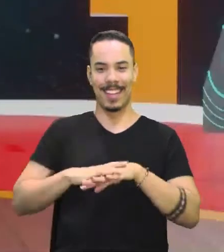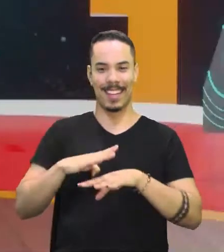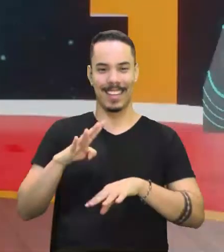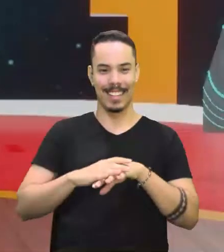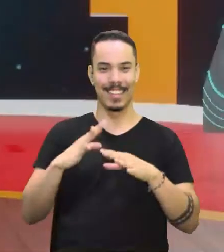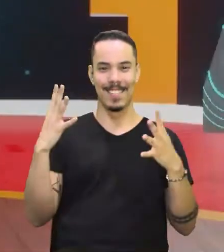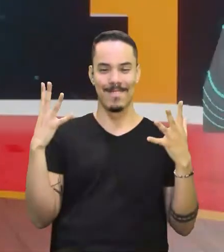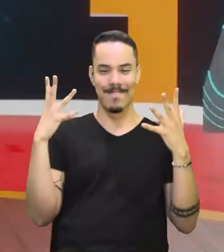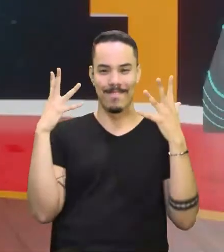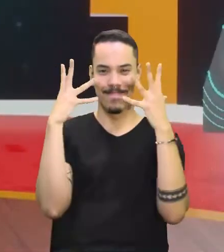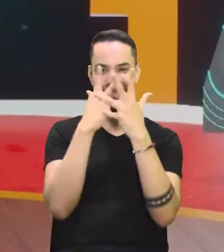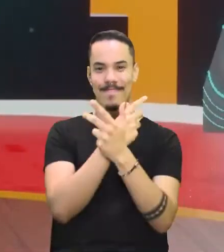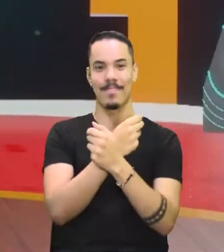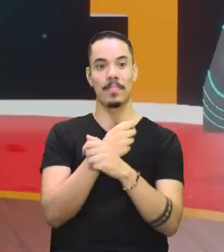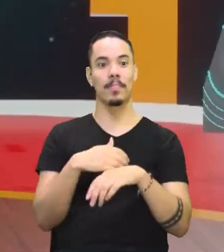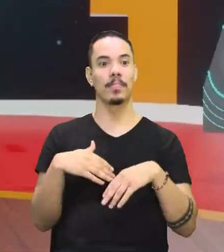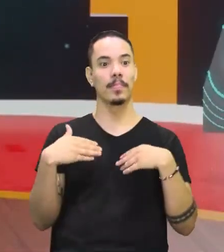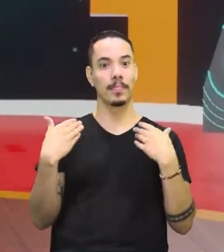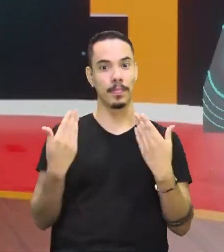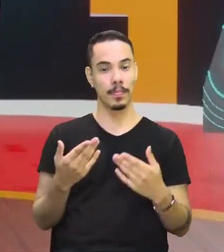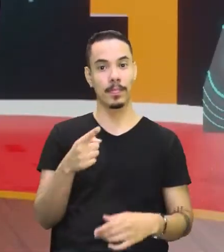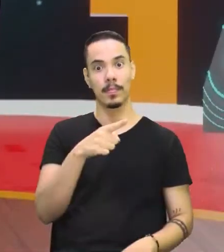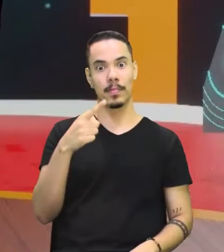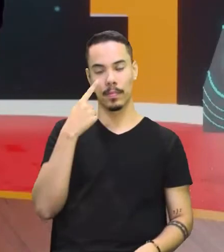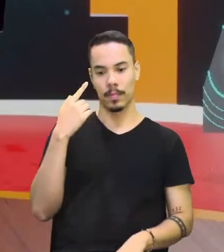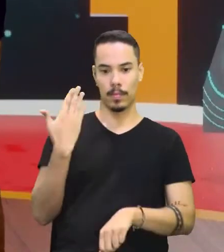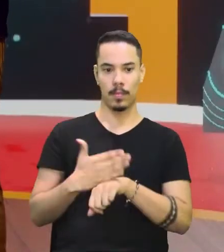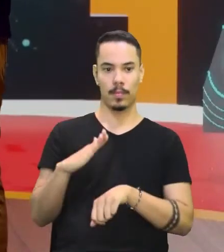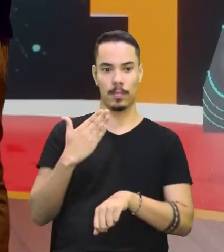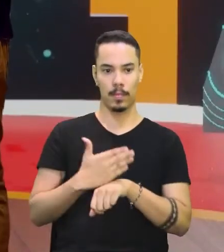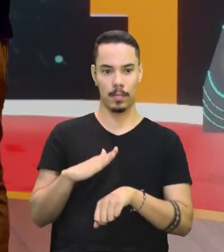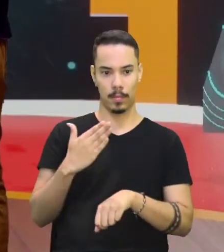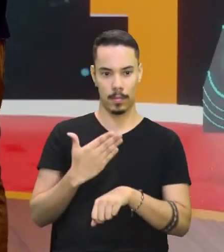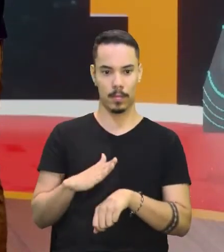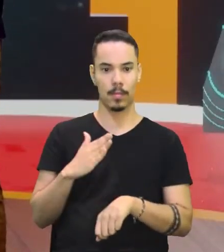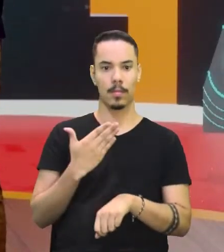lindo! Então, gente, o dispositivo prático do